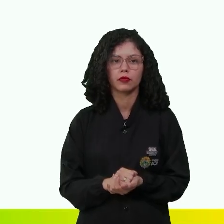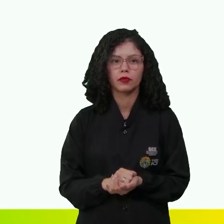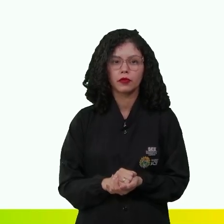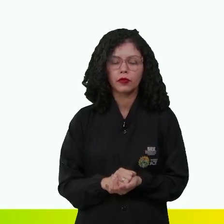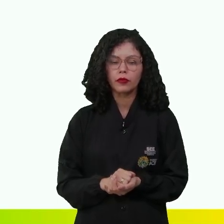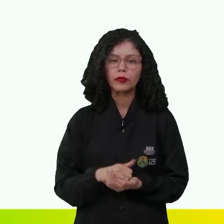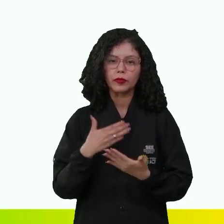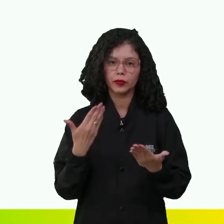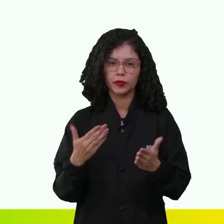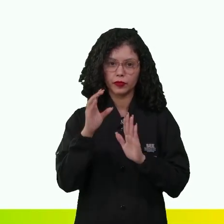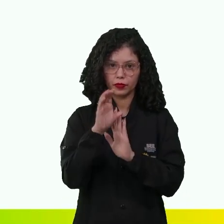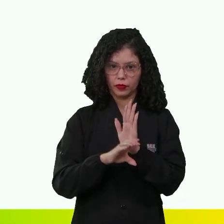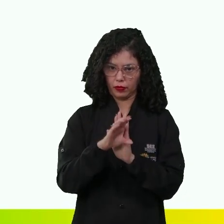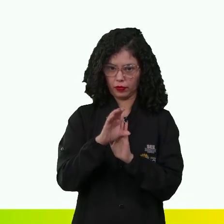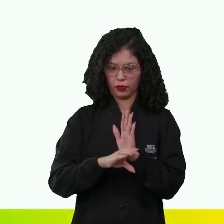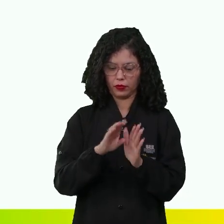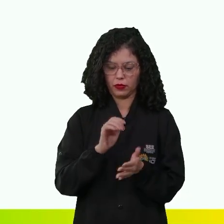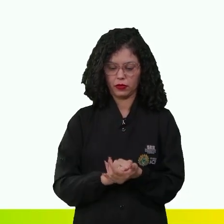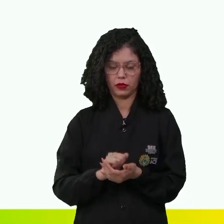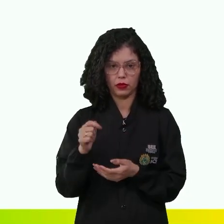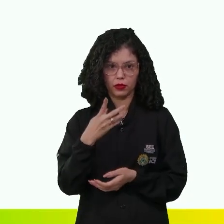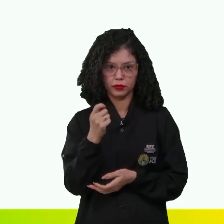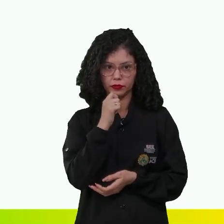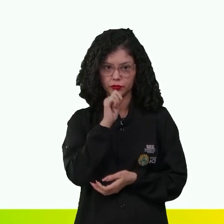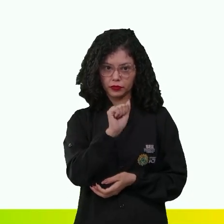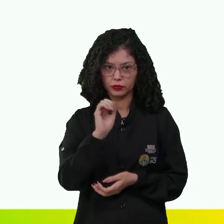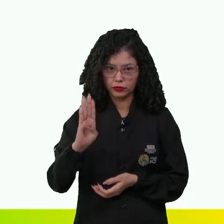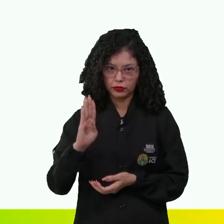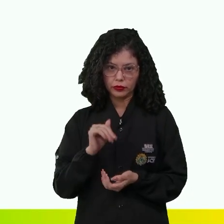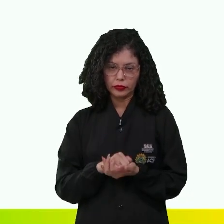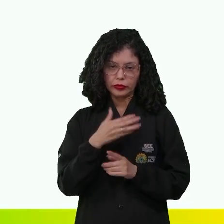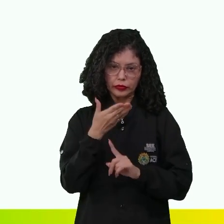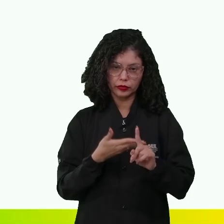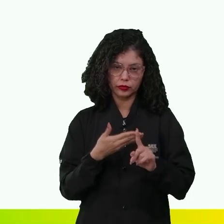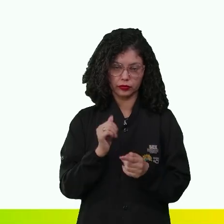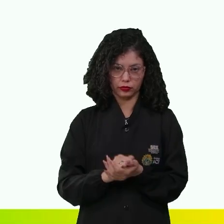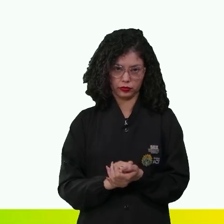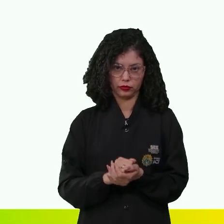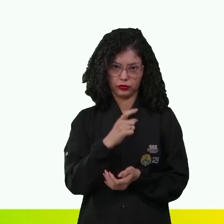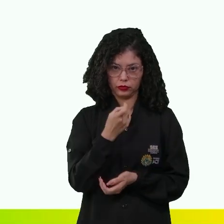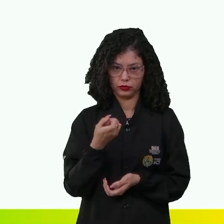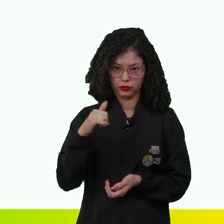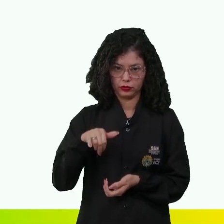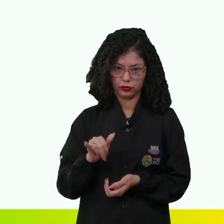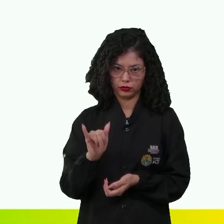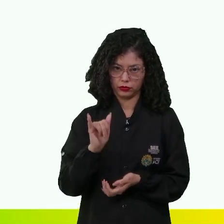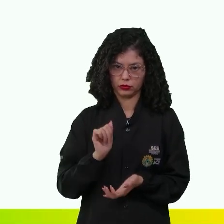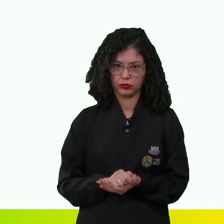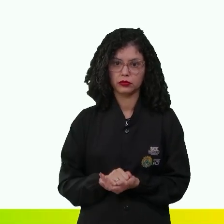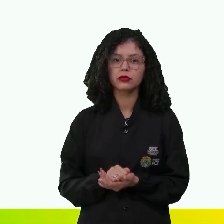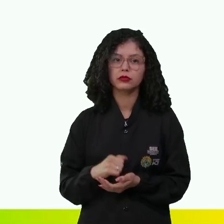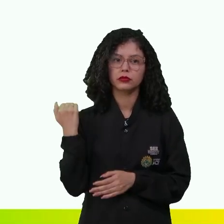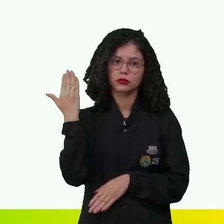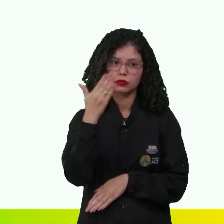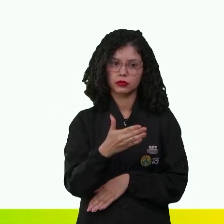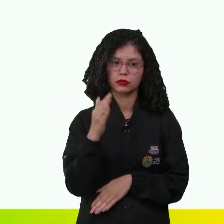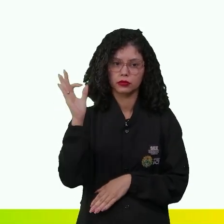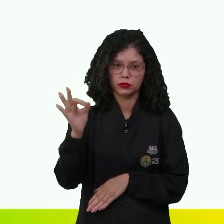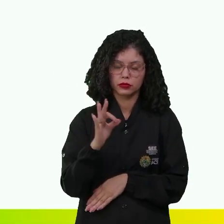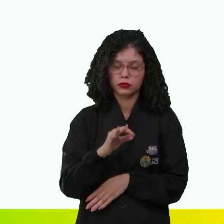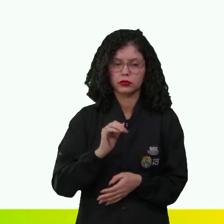Então, está aí a definição. Duas grandezas A e B representadas pelos pares X e Y são